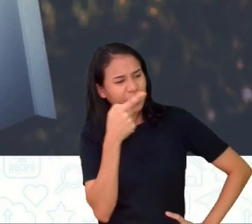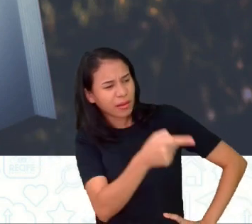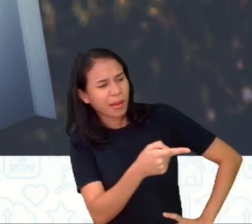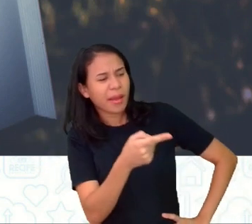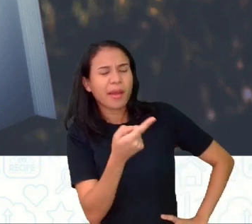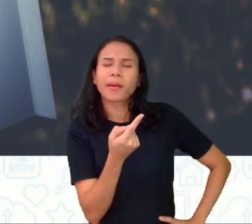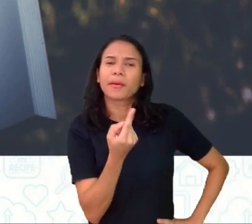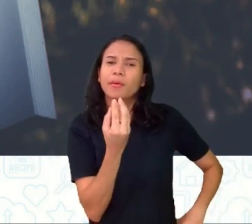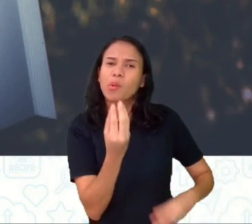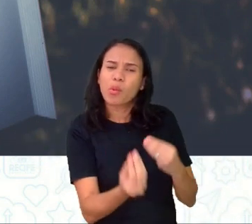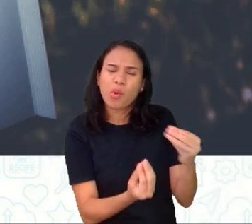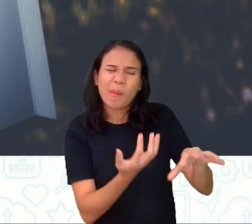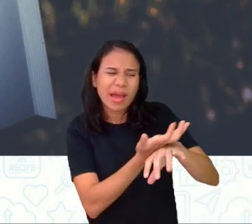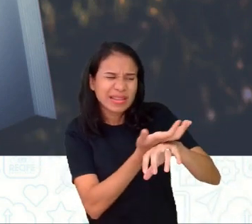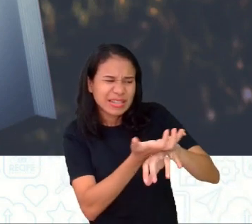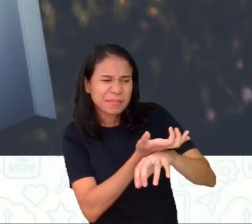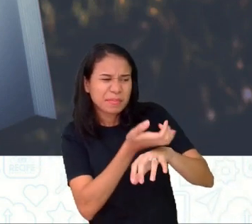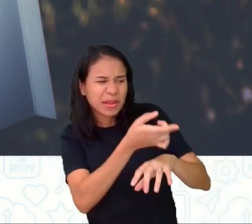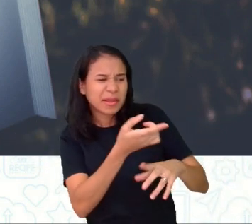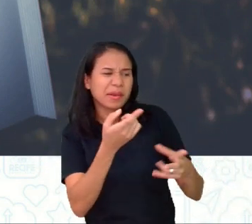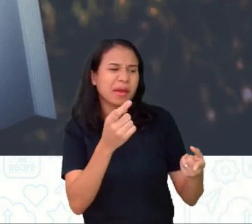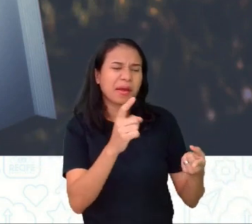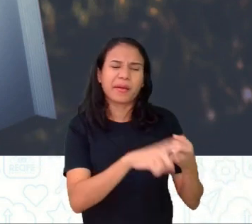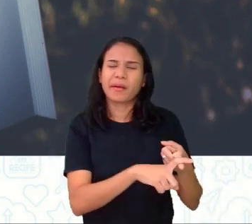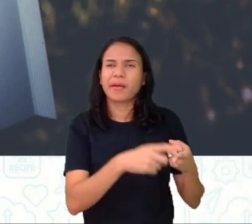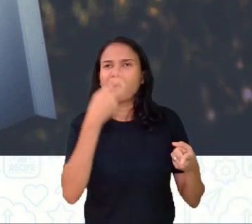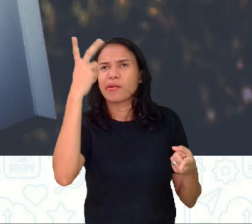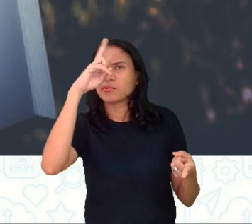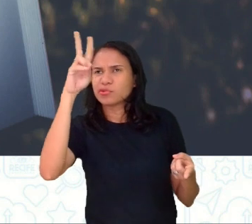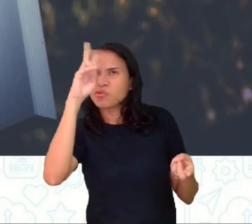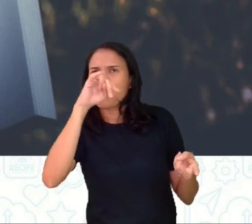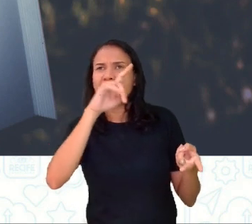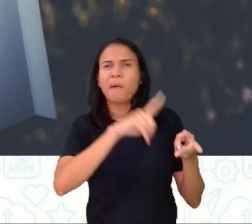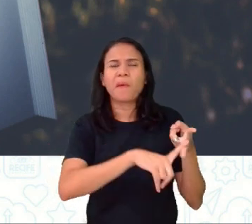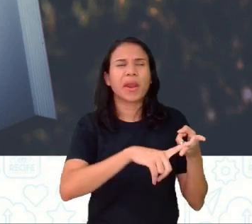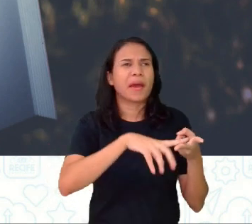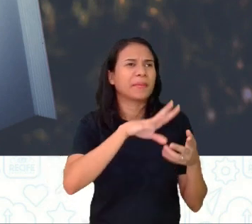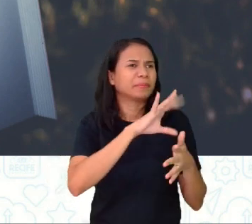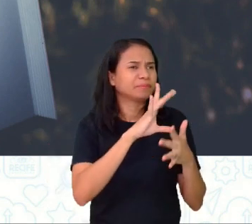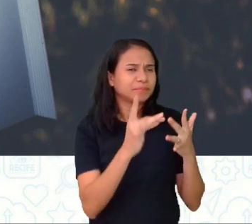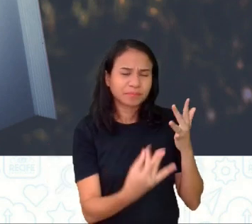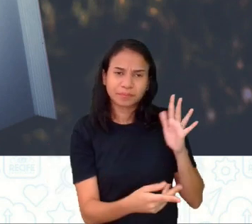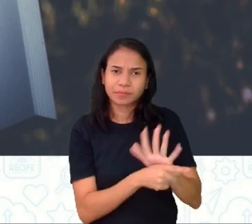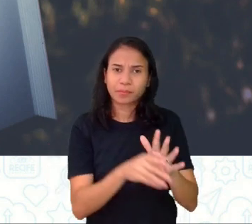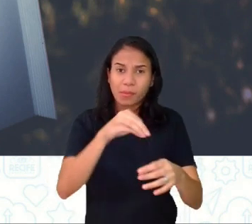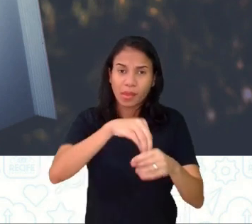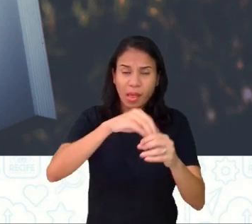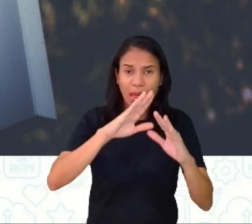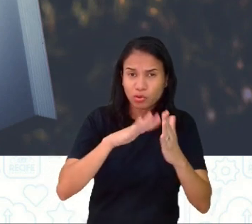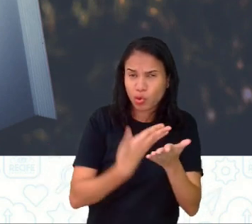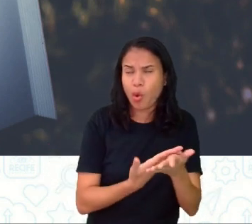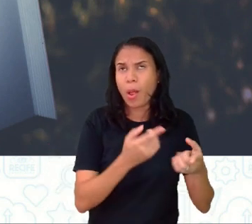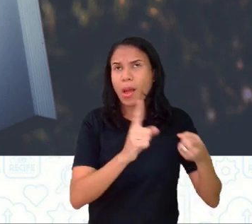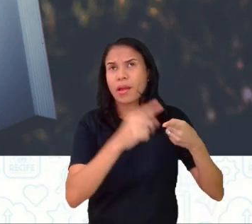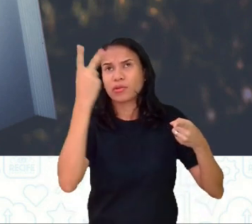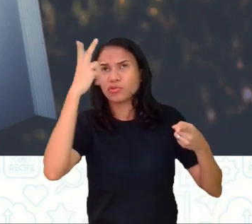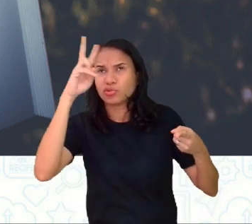essas disciplinas, né, do que a gente tem dentro da nossa escola,